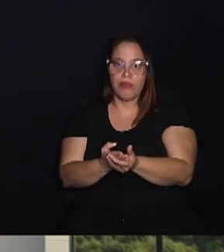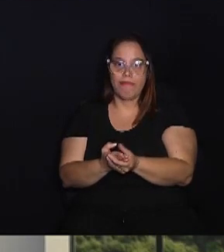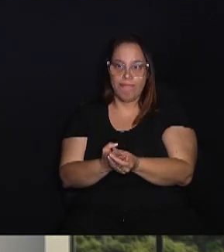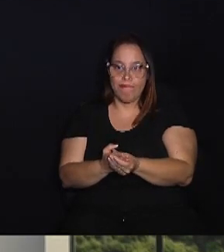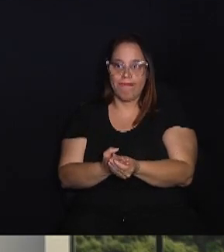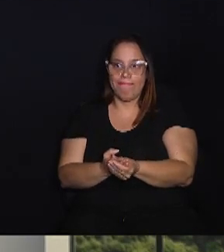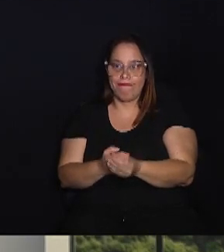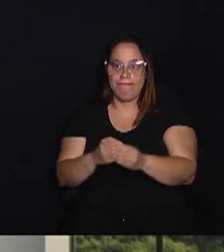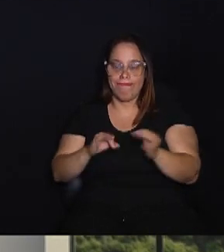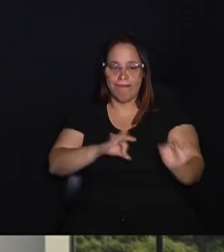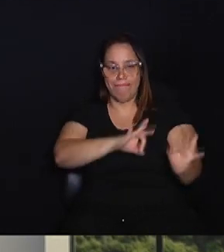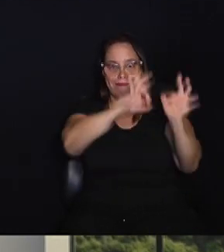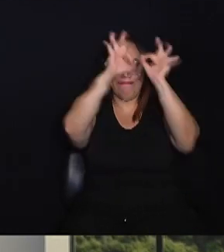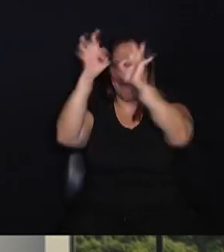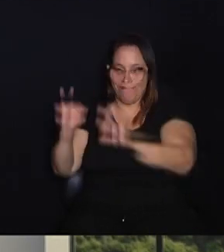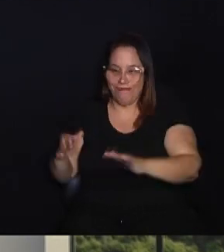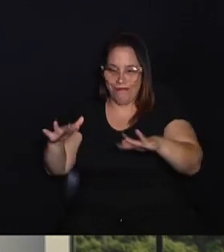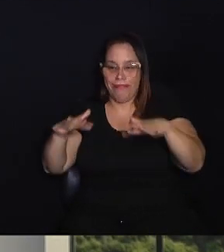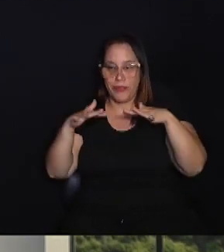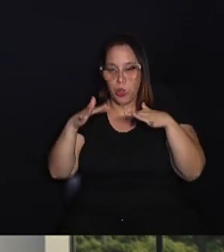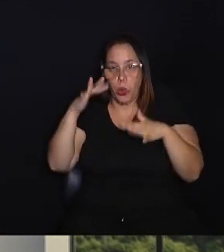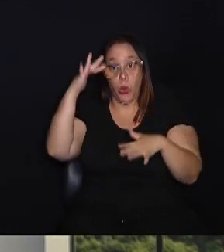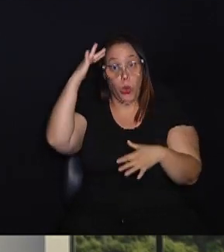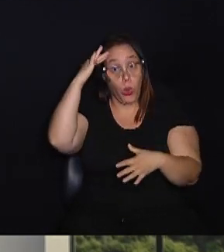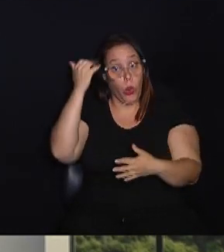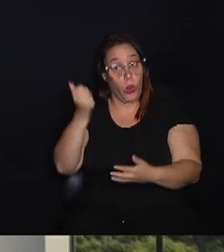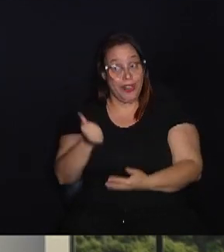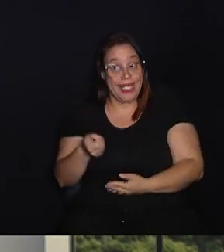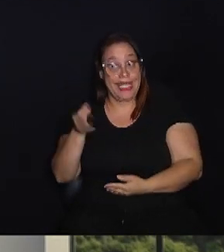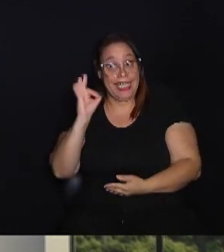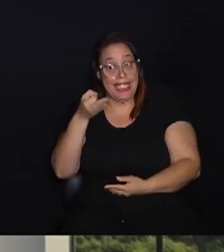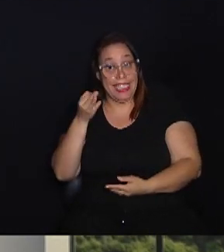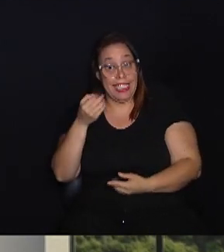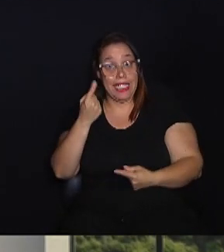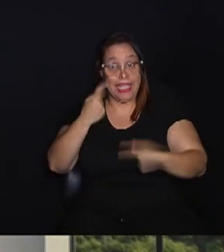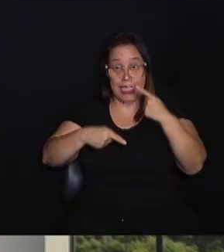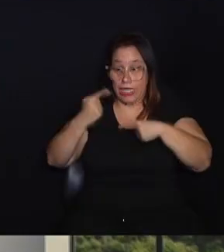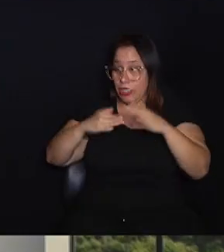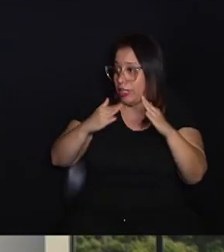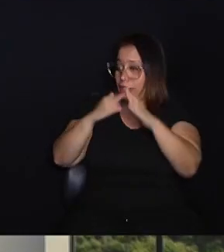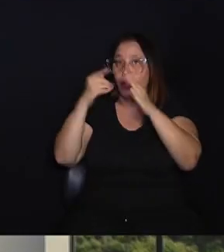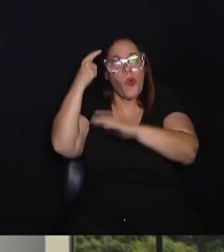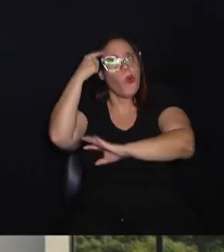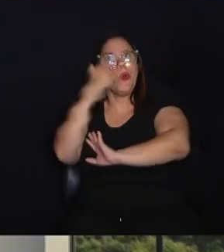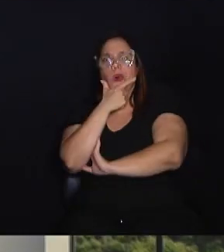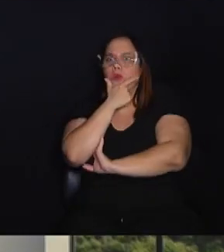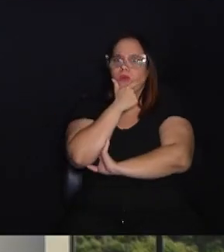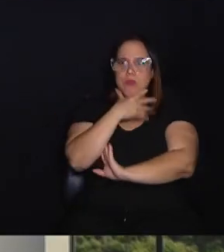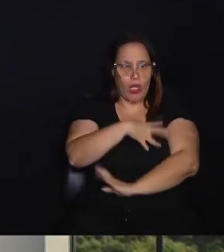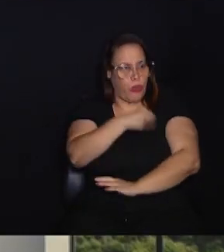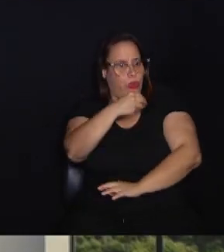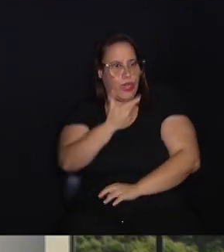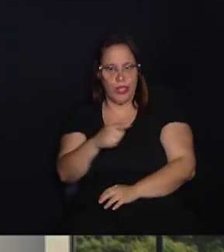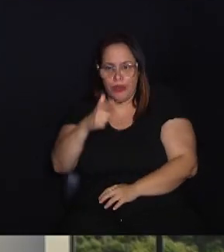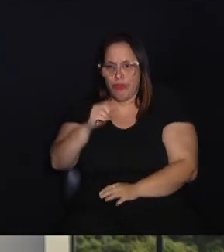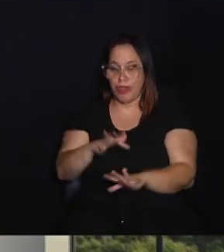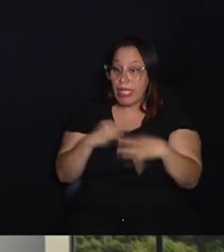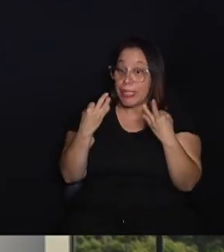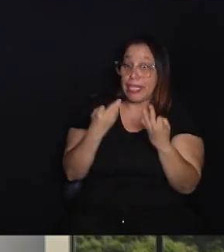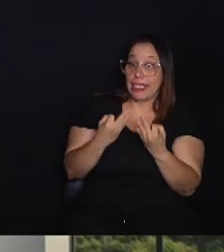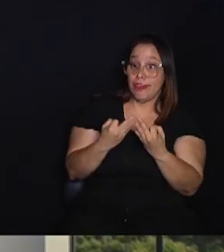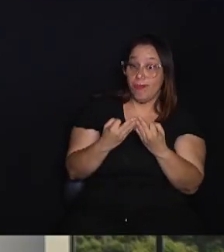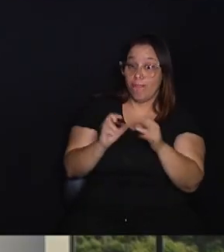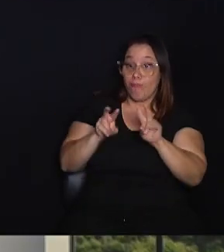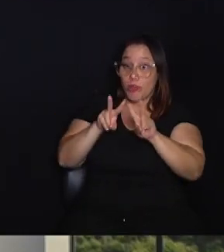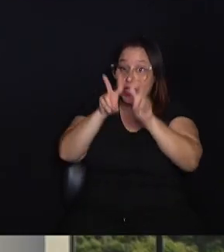para quem está nos acompanhando, certamente no mínimo aí está discutindo em casa, está pensando se tem filho, se tem familiar sobre